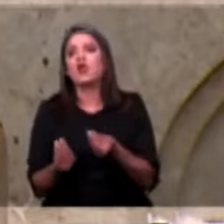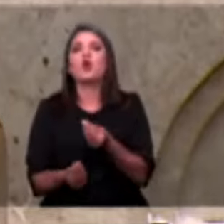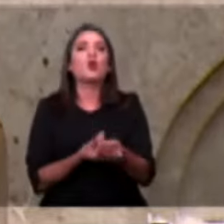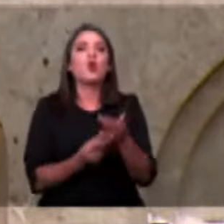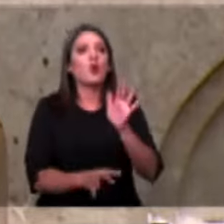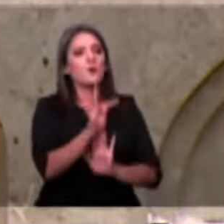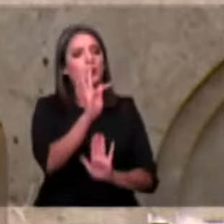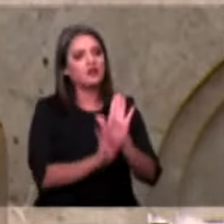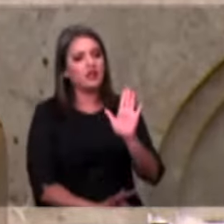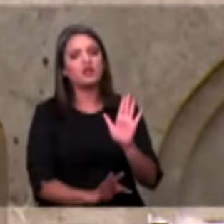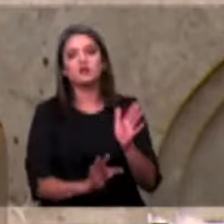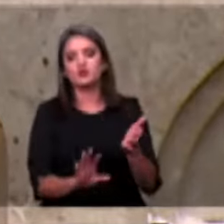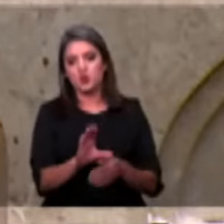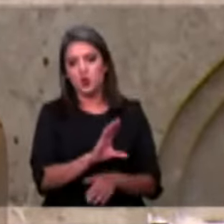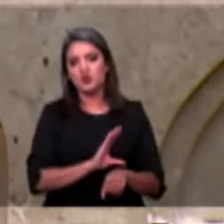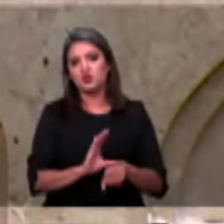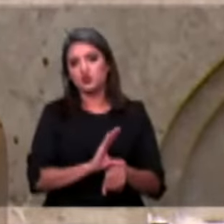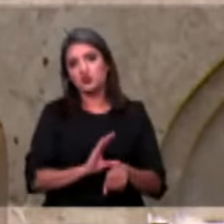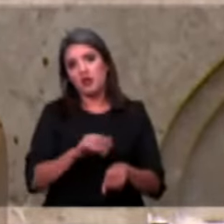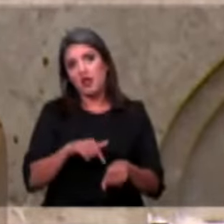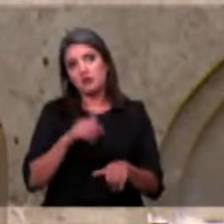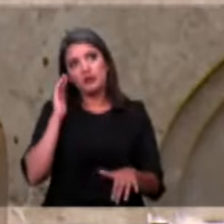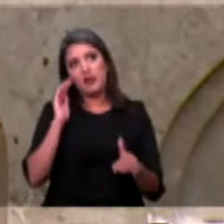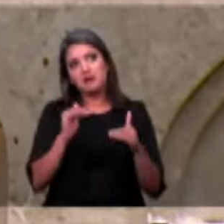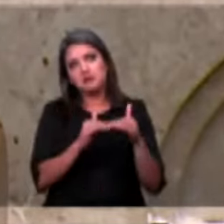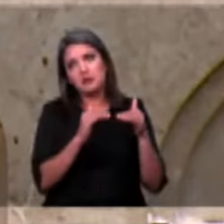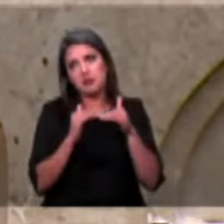constitucional que lhes pareça mais correta,